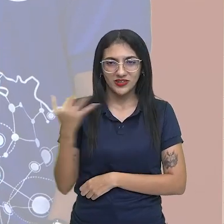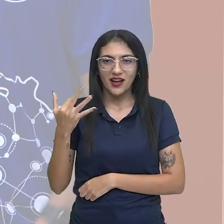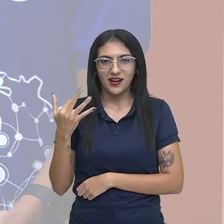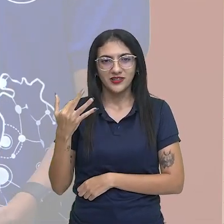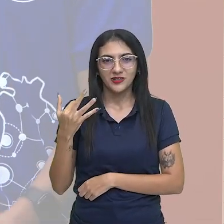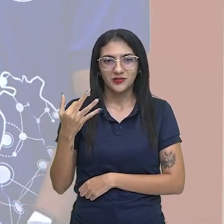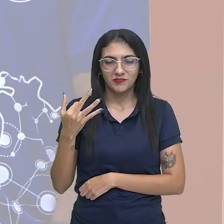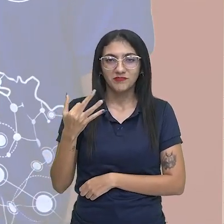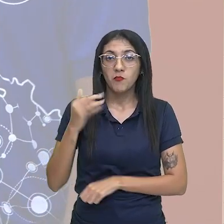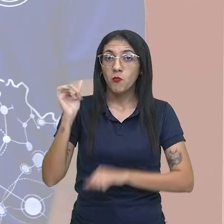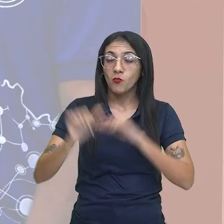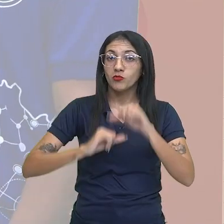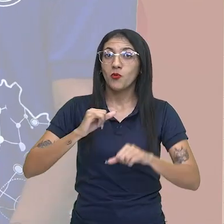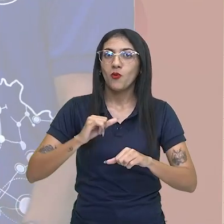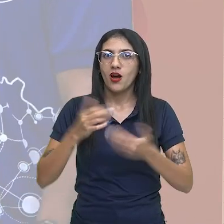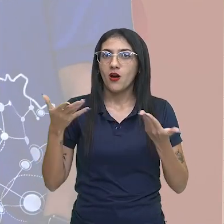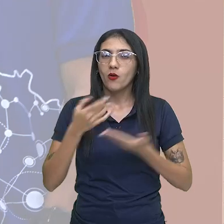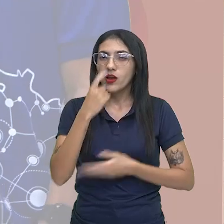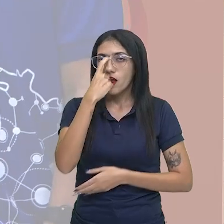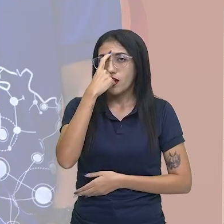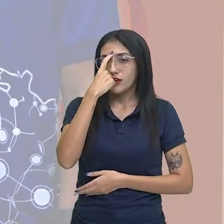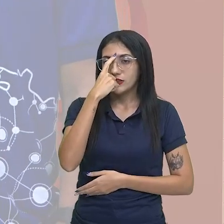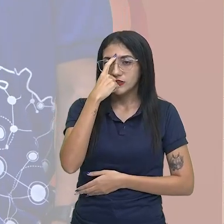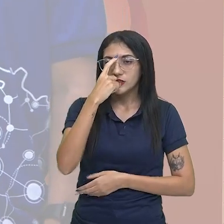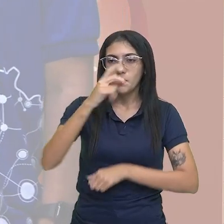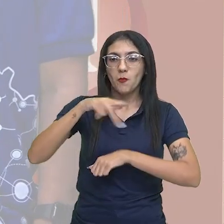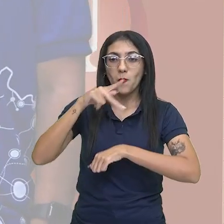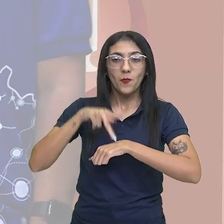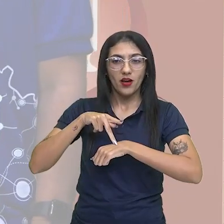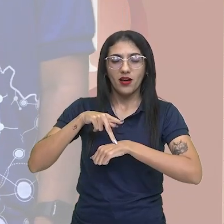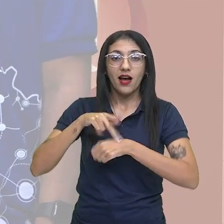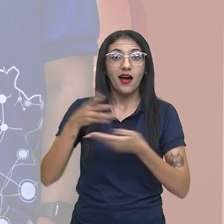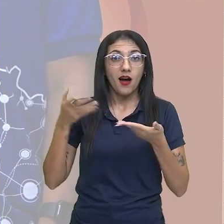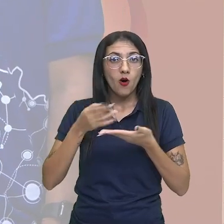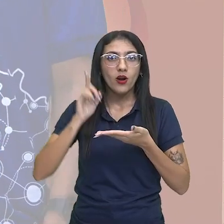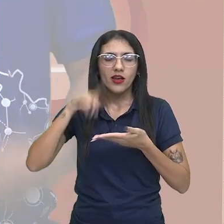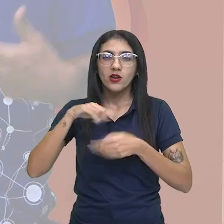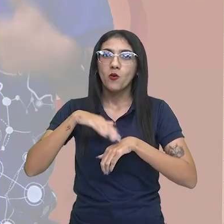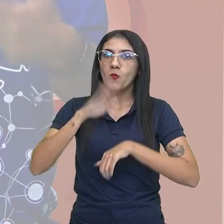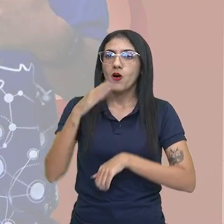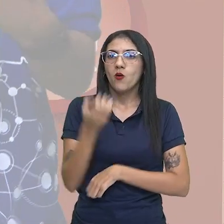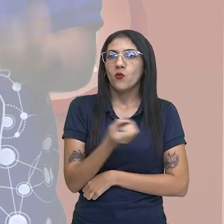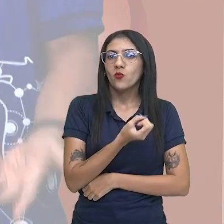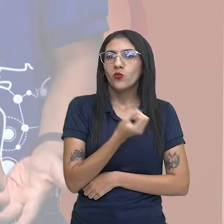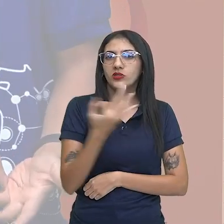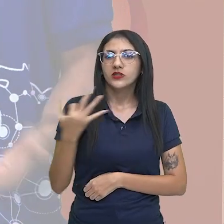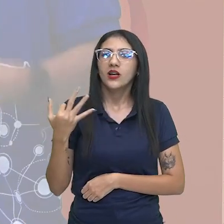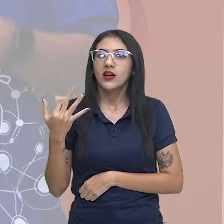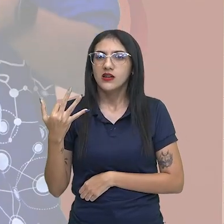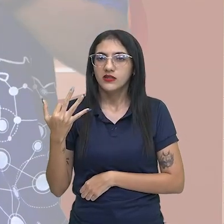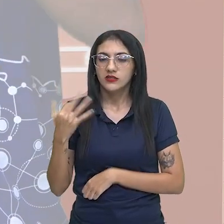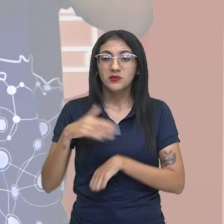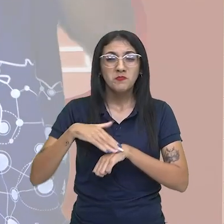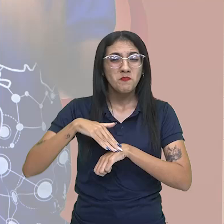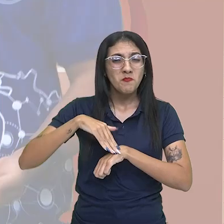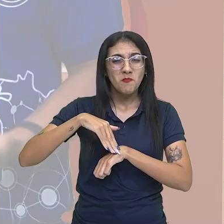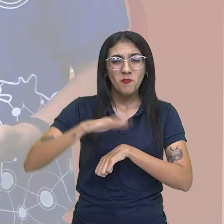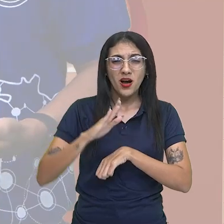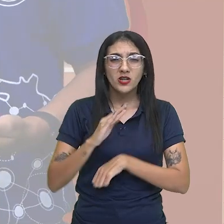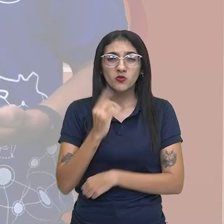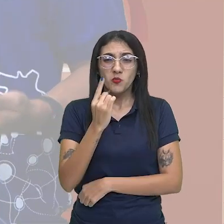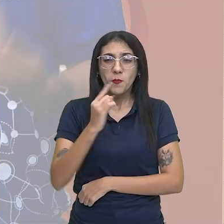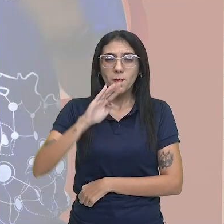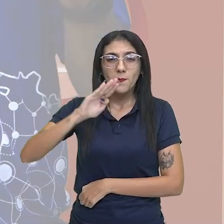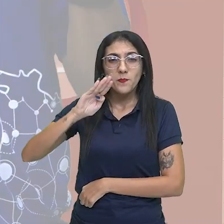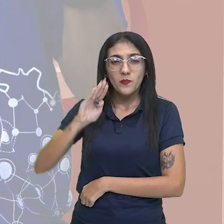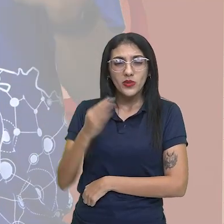Índia, né, que é um país asiático também, passa a ser o país com a maior quantidade de pessoas, mais de 1 bilhão e 400 milhões de